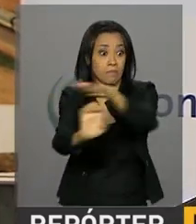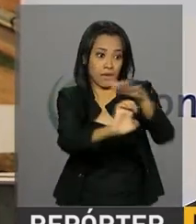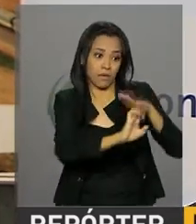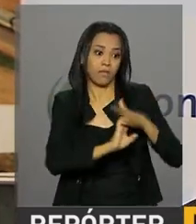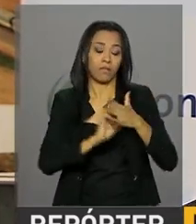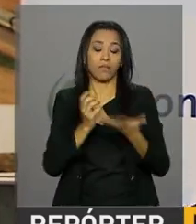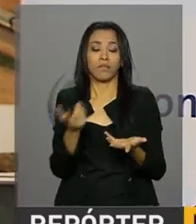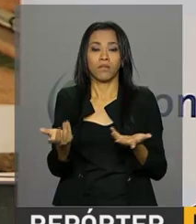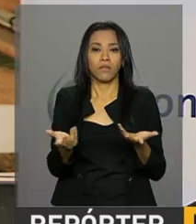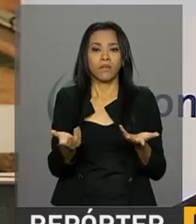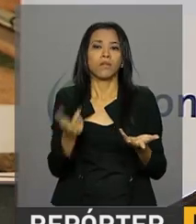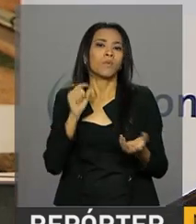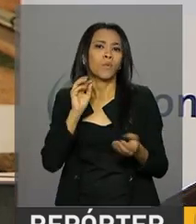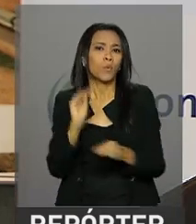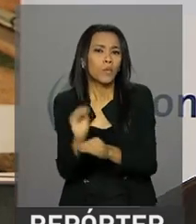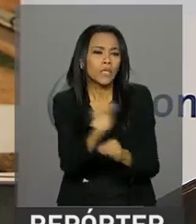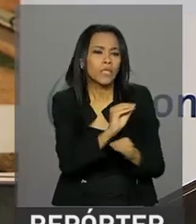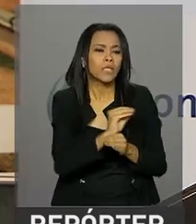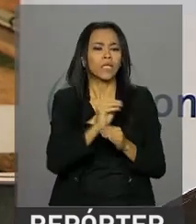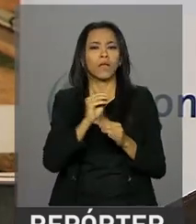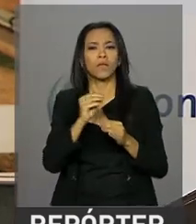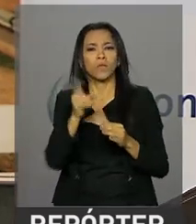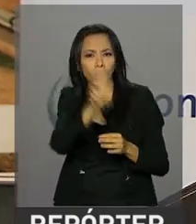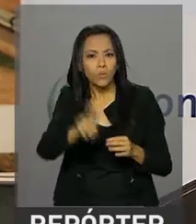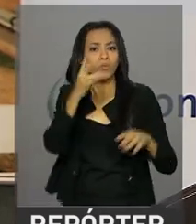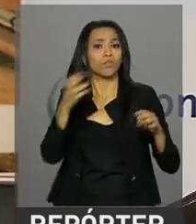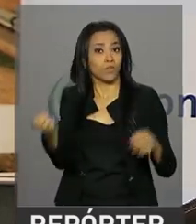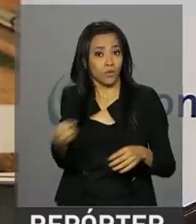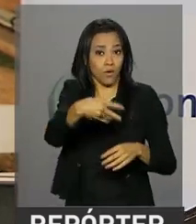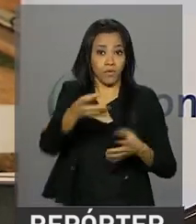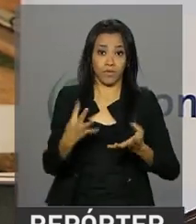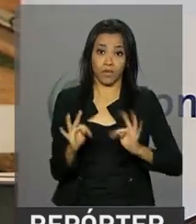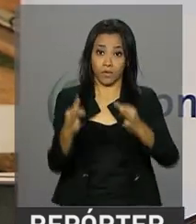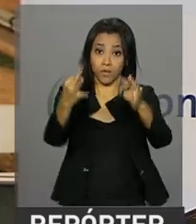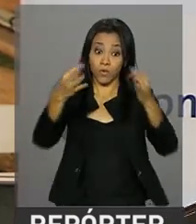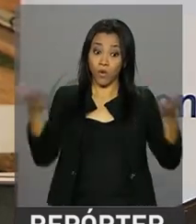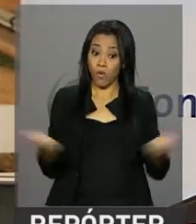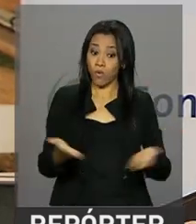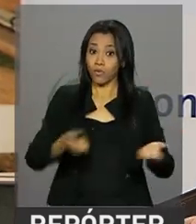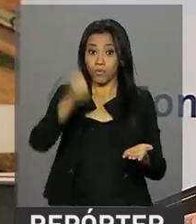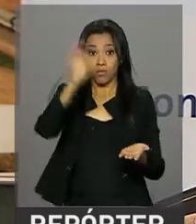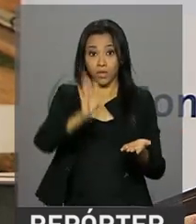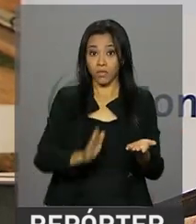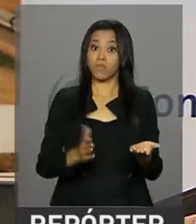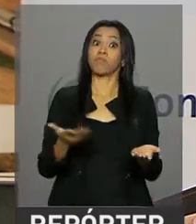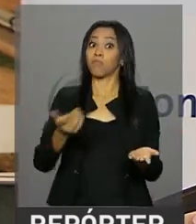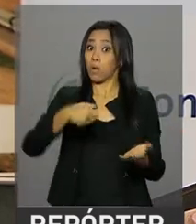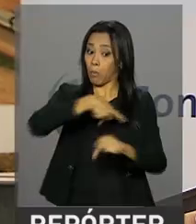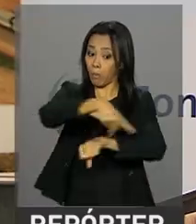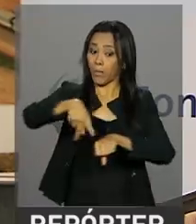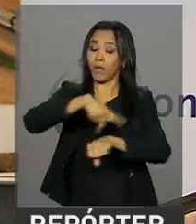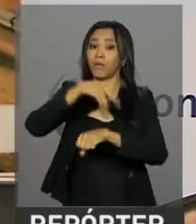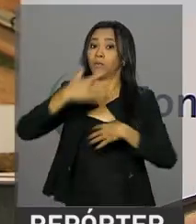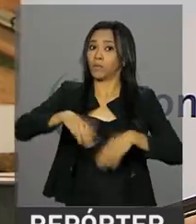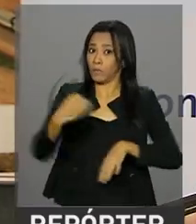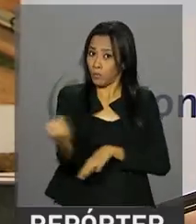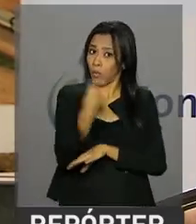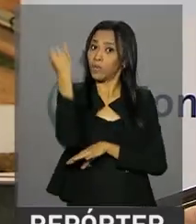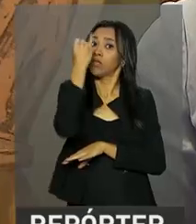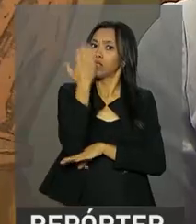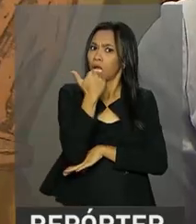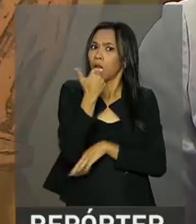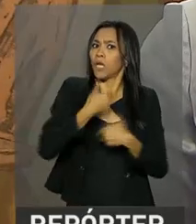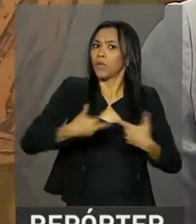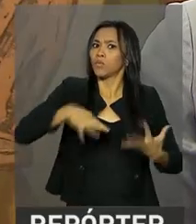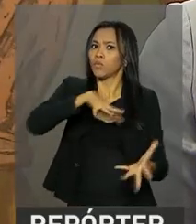cuidado em termos de tecnologia tudo isso fez com que hoje o Brasil se tornasse um um país muito importante em termos de alimentos no